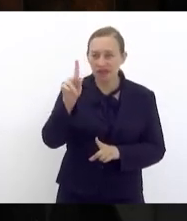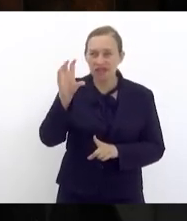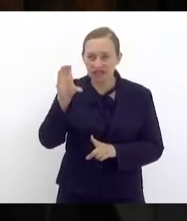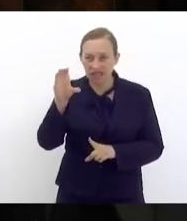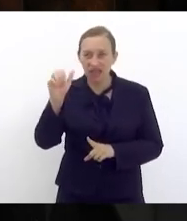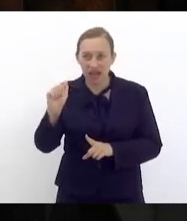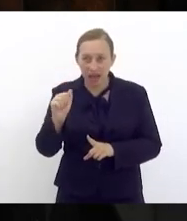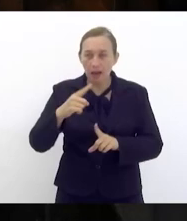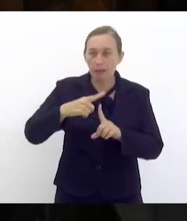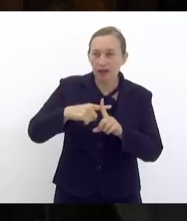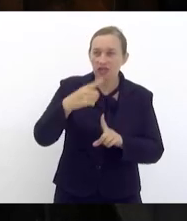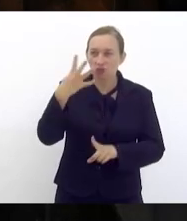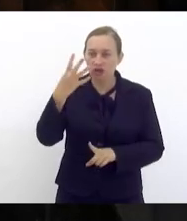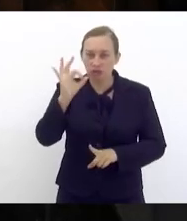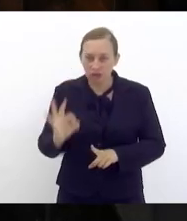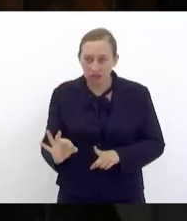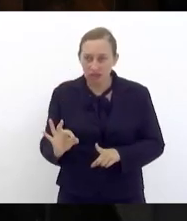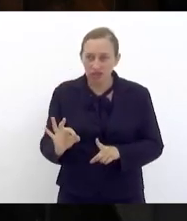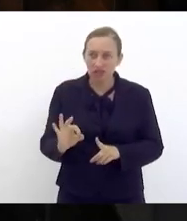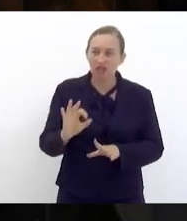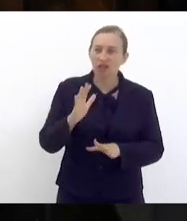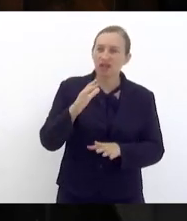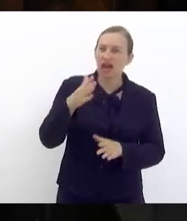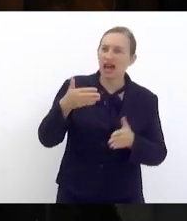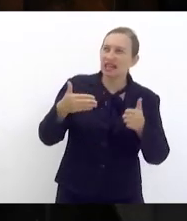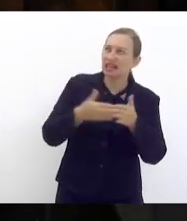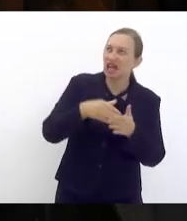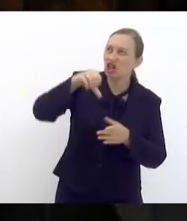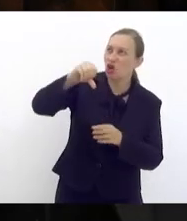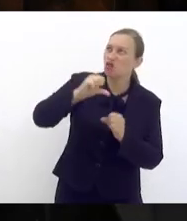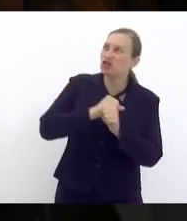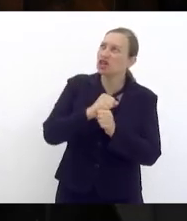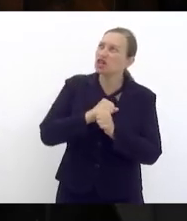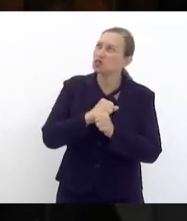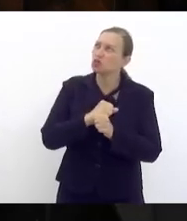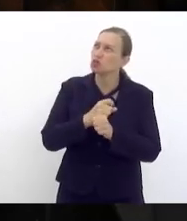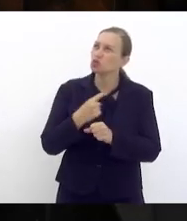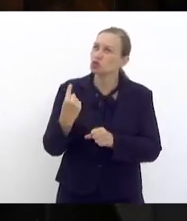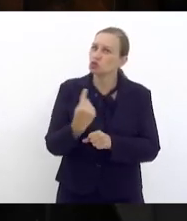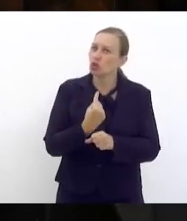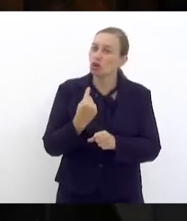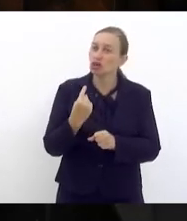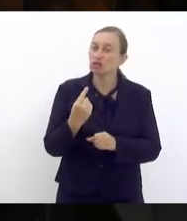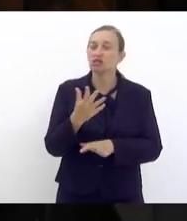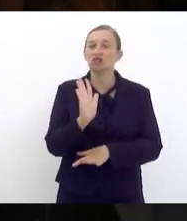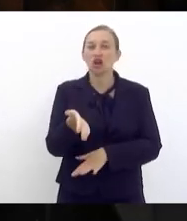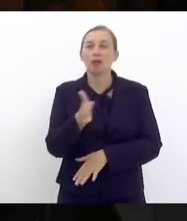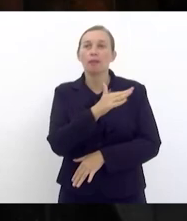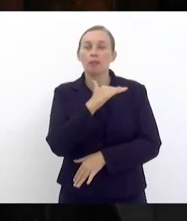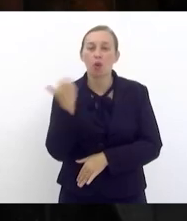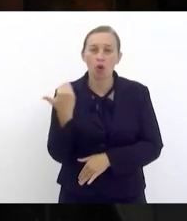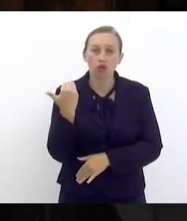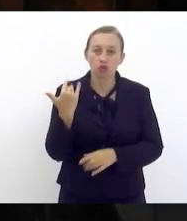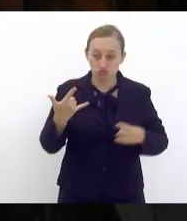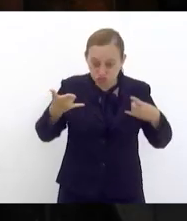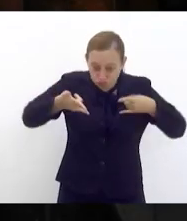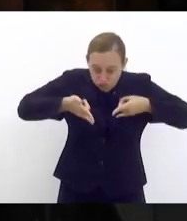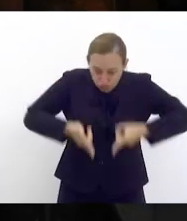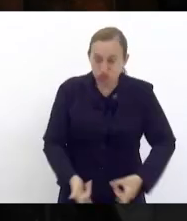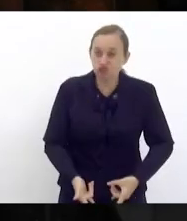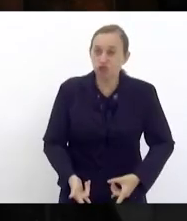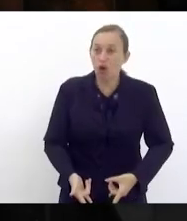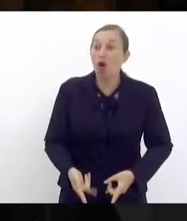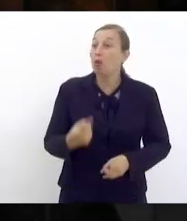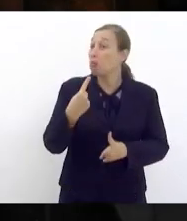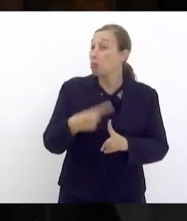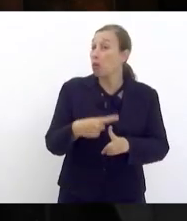pontos percentuais, daqui a 9 anos, nós estaremos mortos e enterrados,